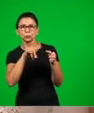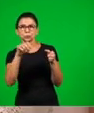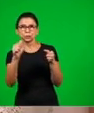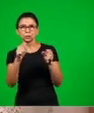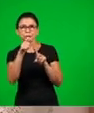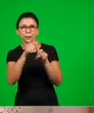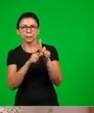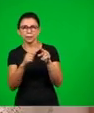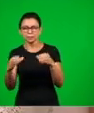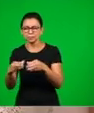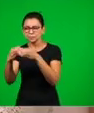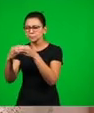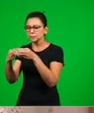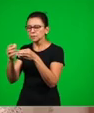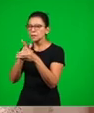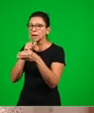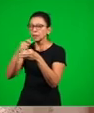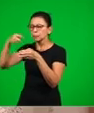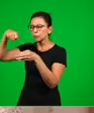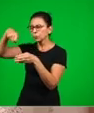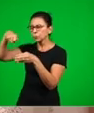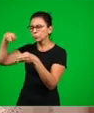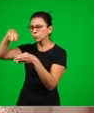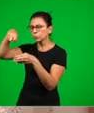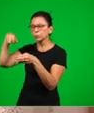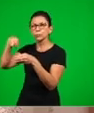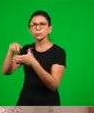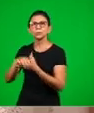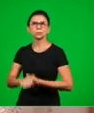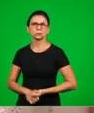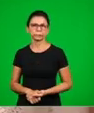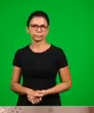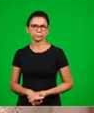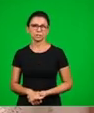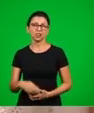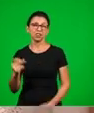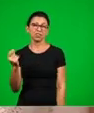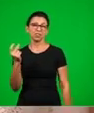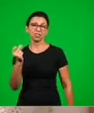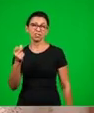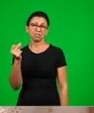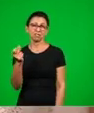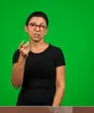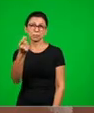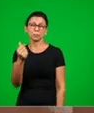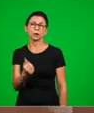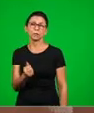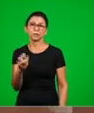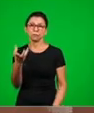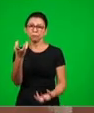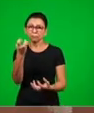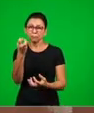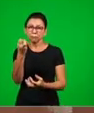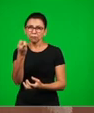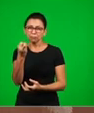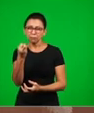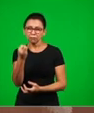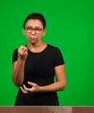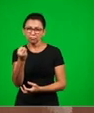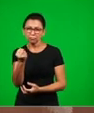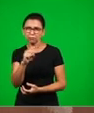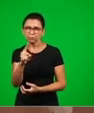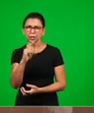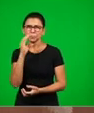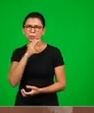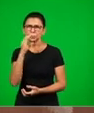aguinha. Só isso que vai fazer. Sabe quanto tempo vai durar isso aqui? Vai durar toda a vida. Água, só isso, água. Não precisa de geladeira.